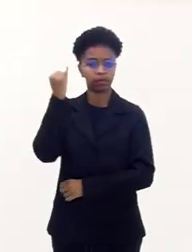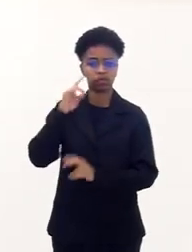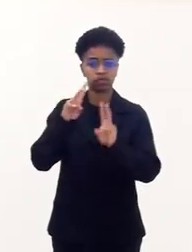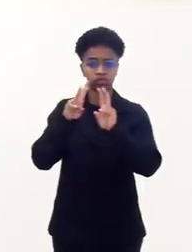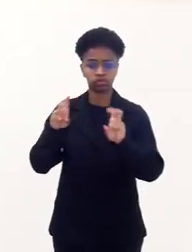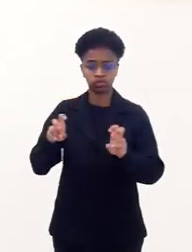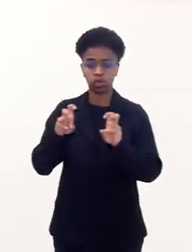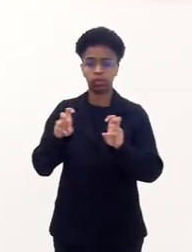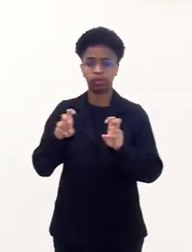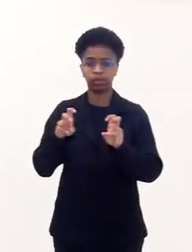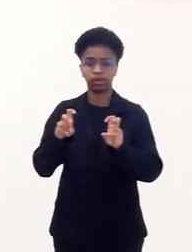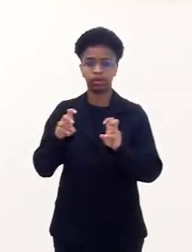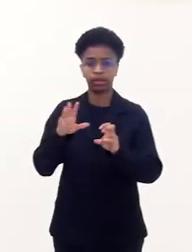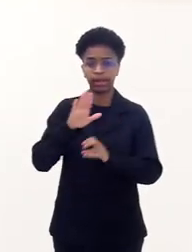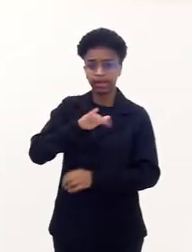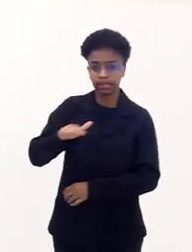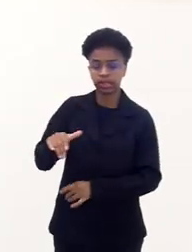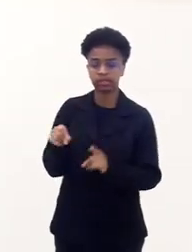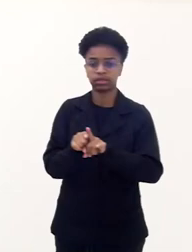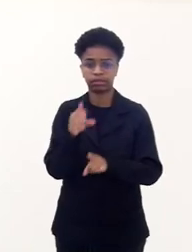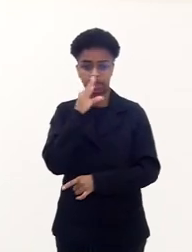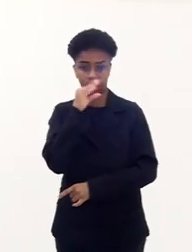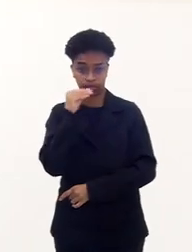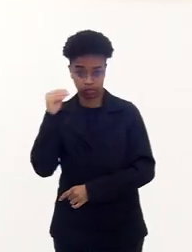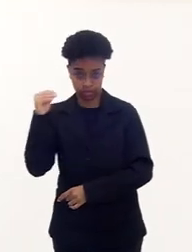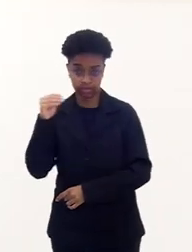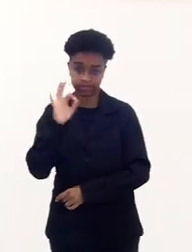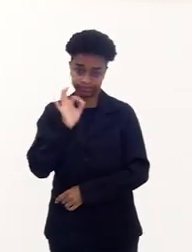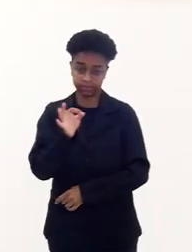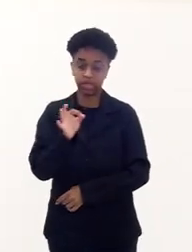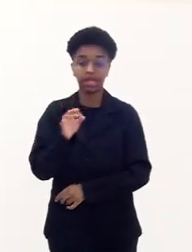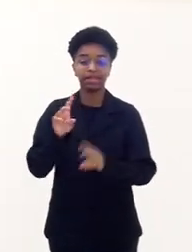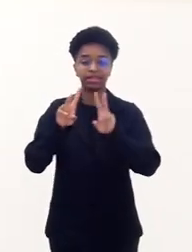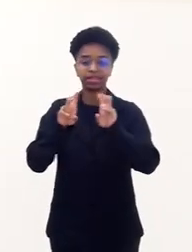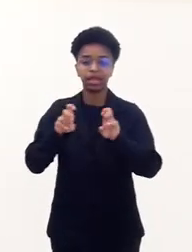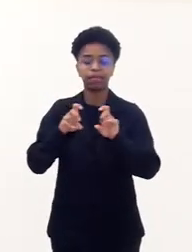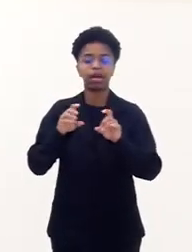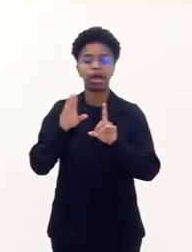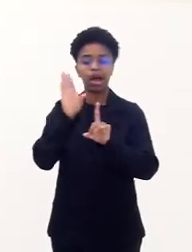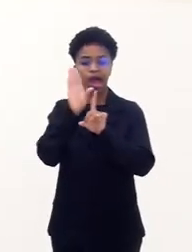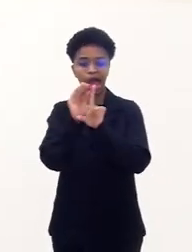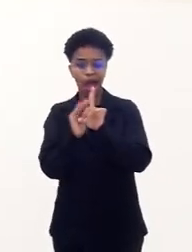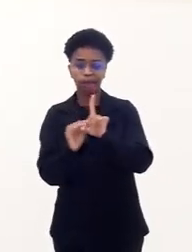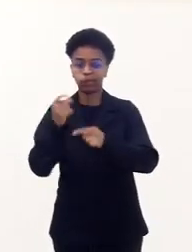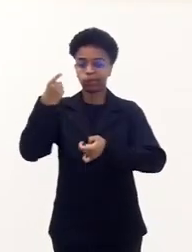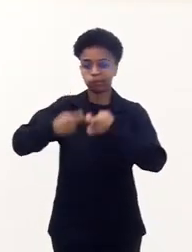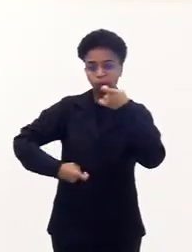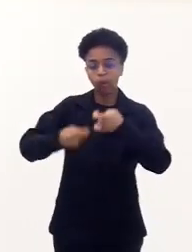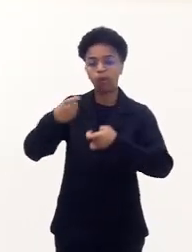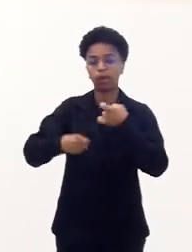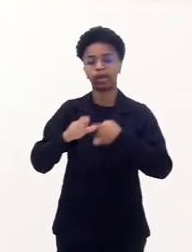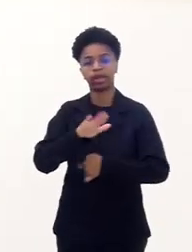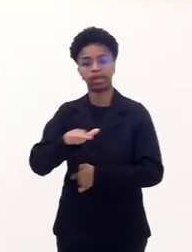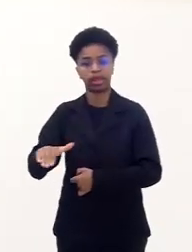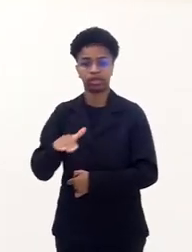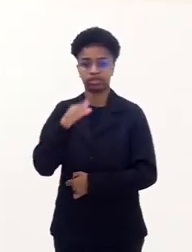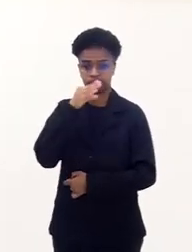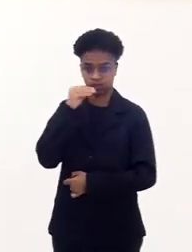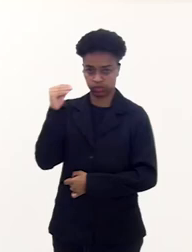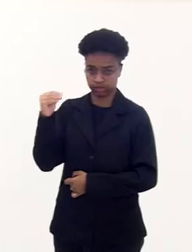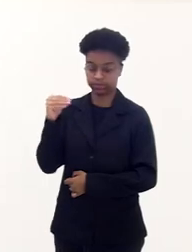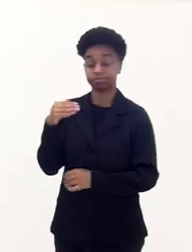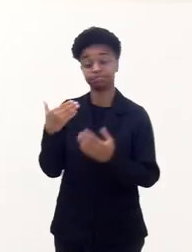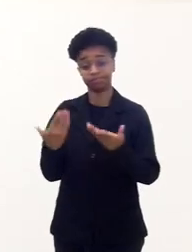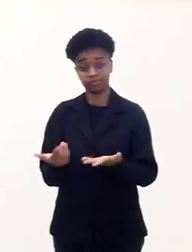agenda da Criança e do Adolescente que é o tema né do abuso sexual da exploração sexual de crianças e